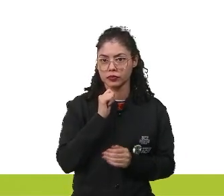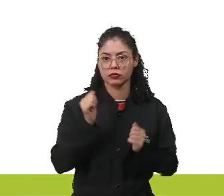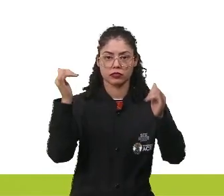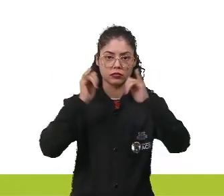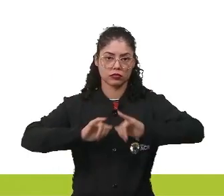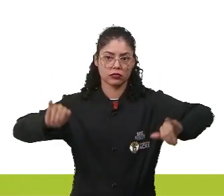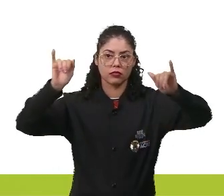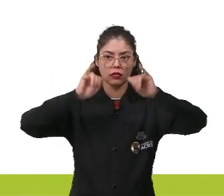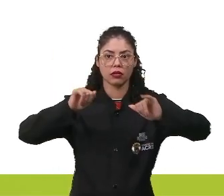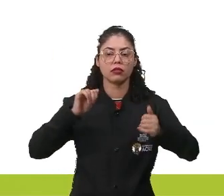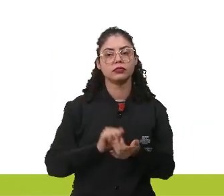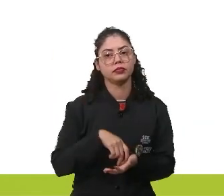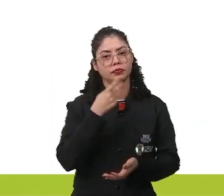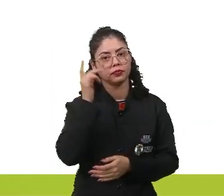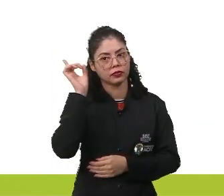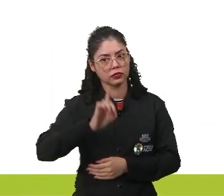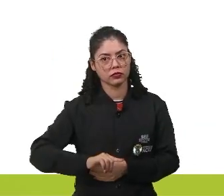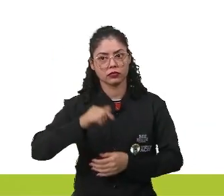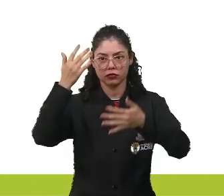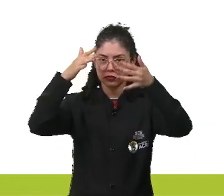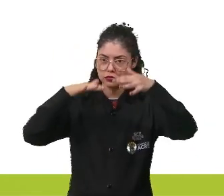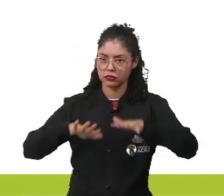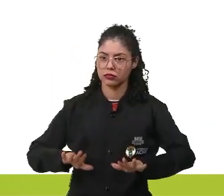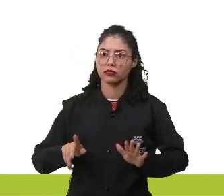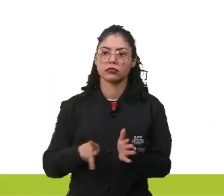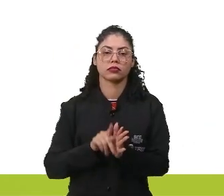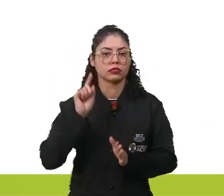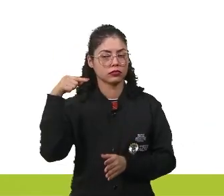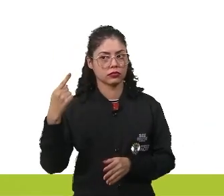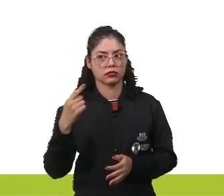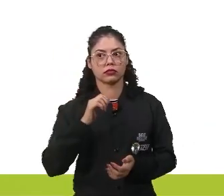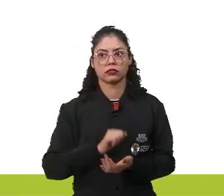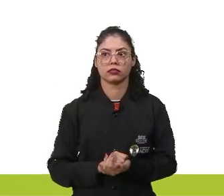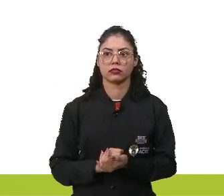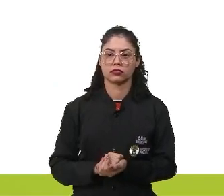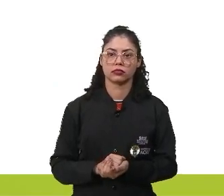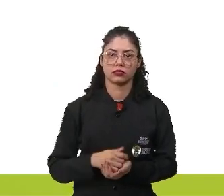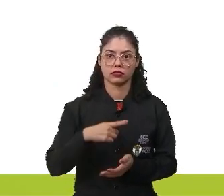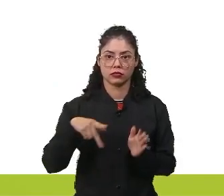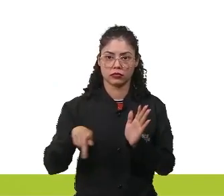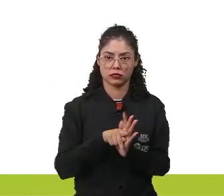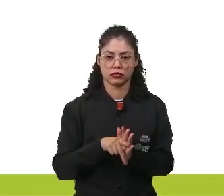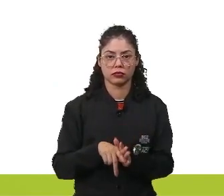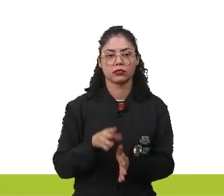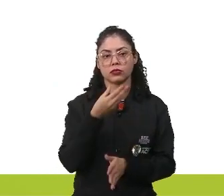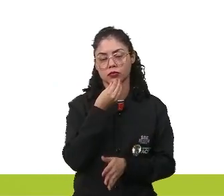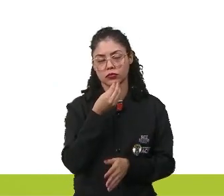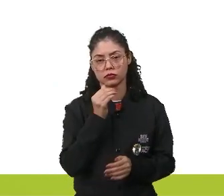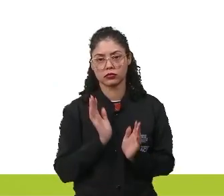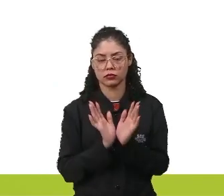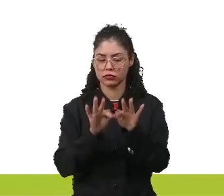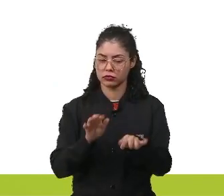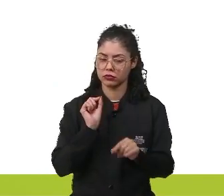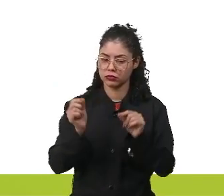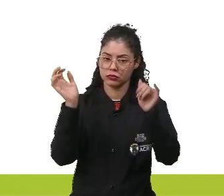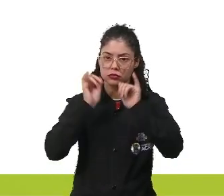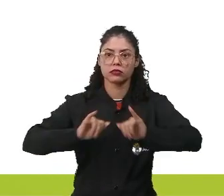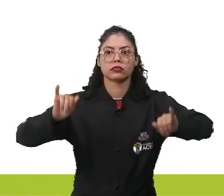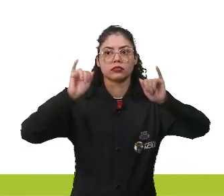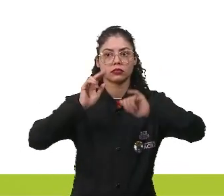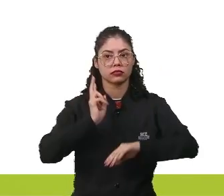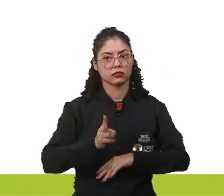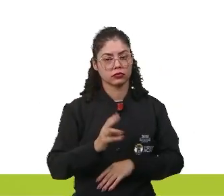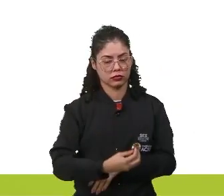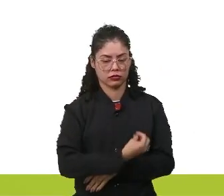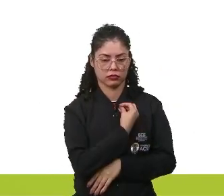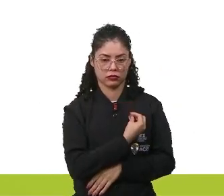declarar solenemente os direitos naturais, inalienáveis e sagrados do homem, a fim de que essa declaração sempre